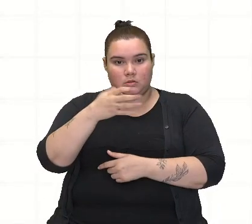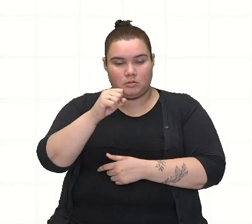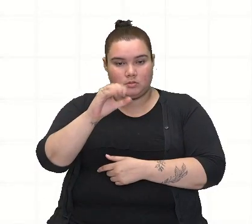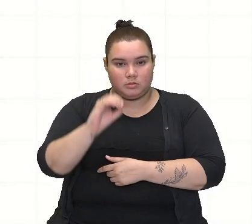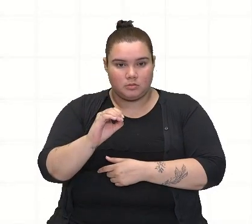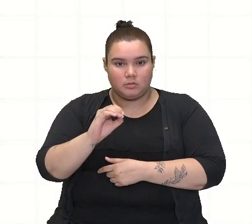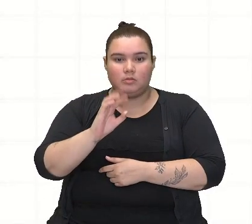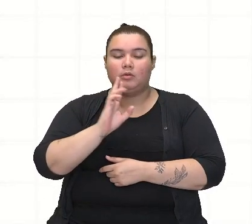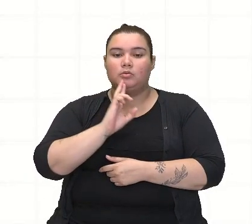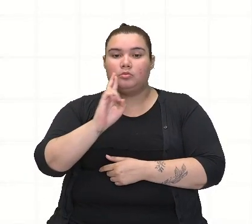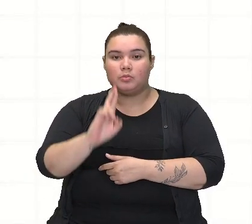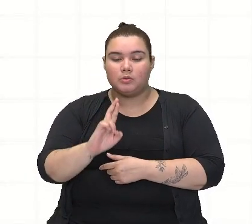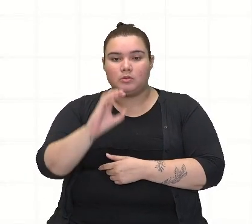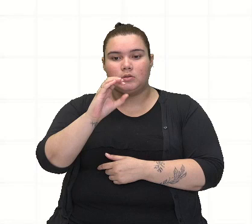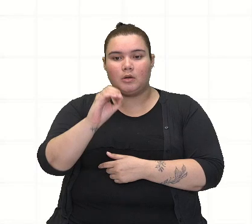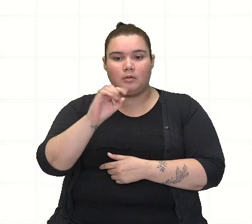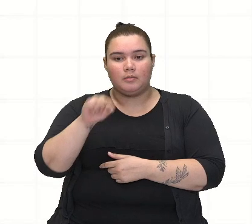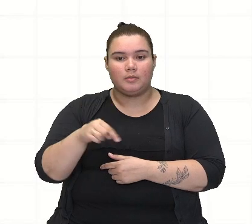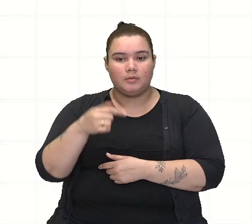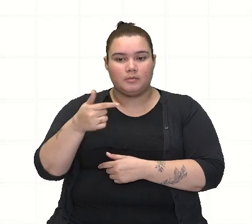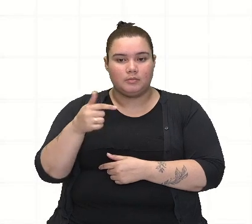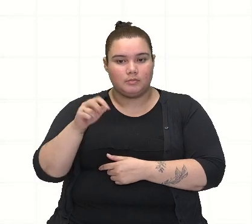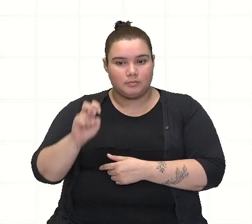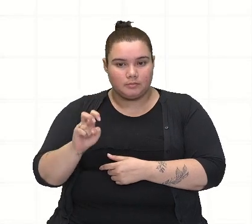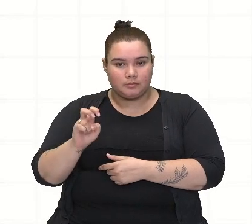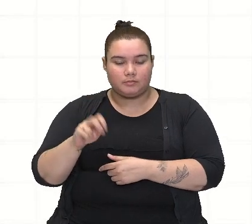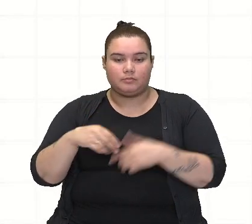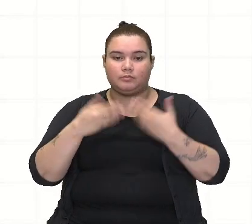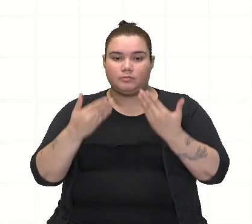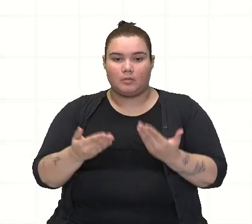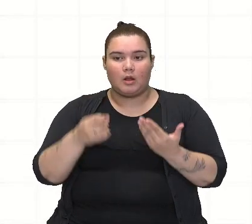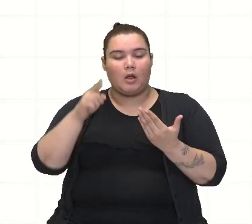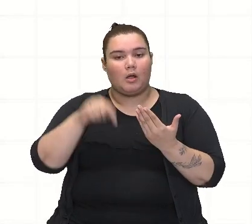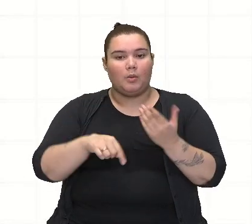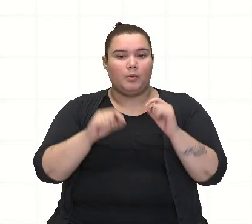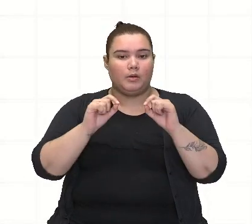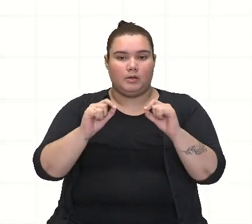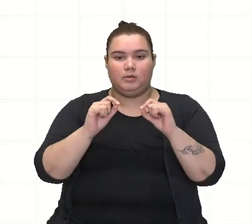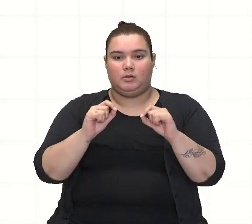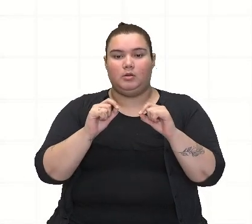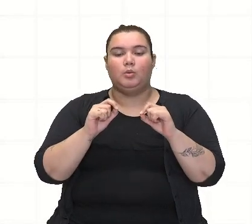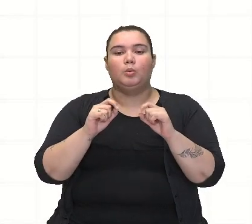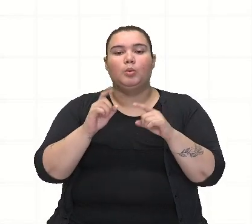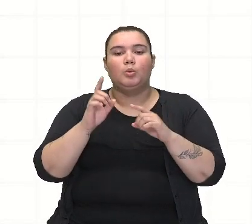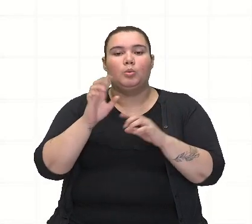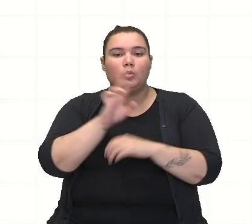como valor, olha, 0,25. E isso daqui é o que nós chamamos de